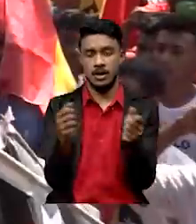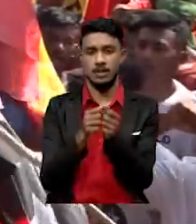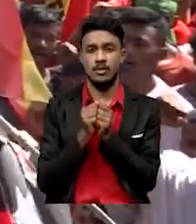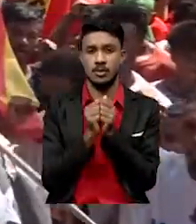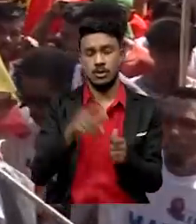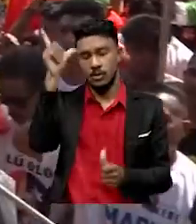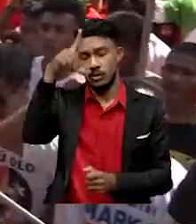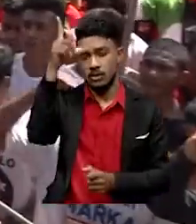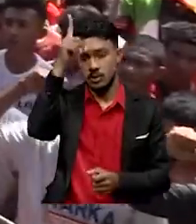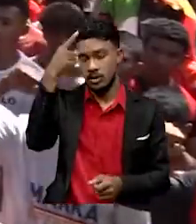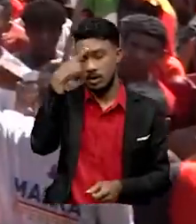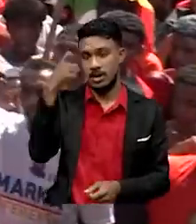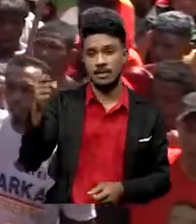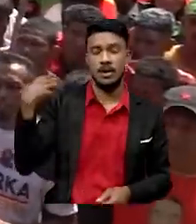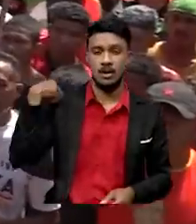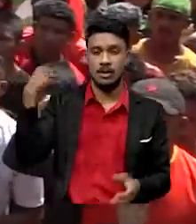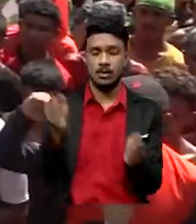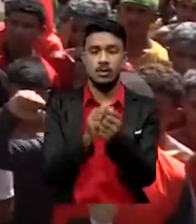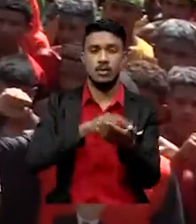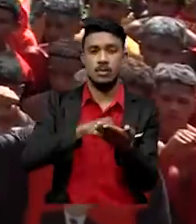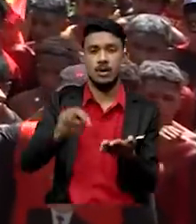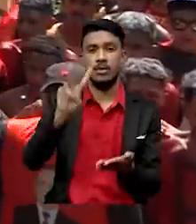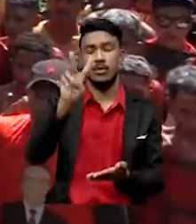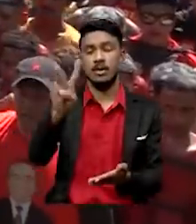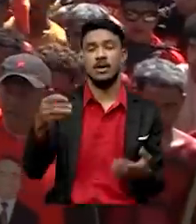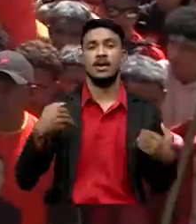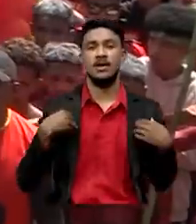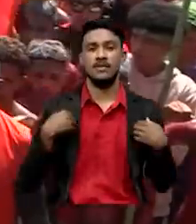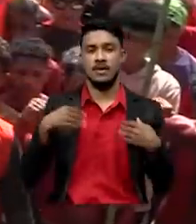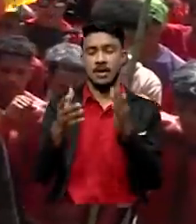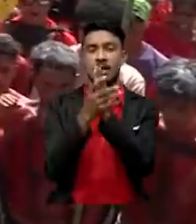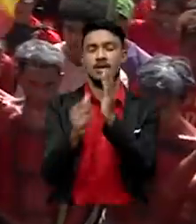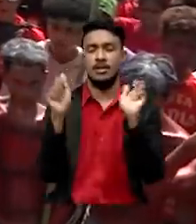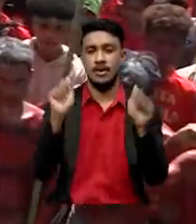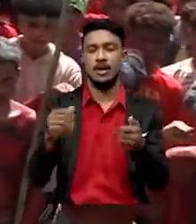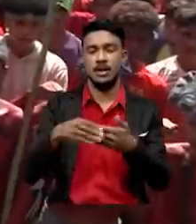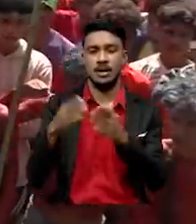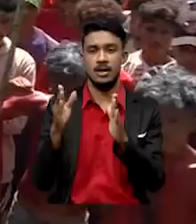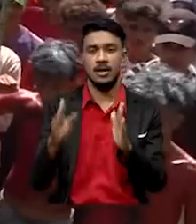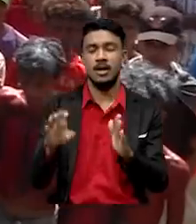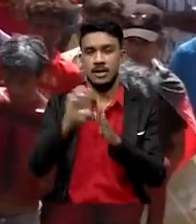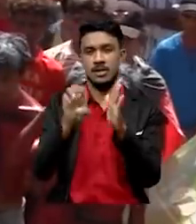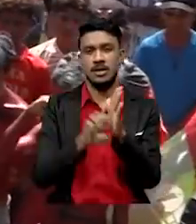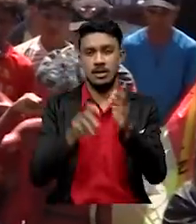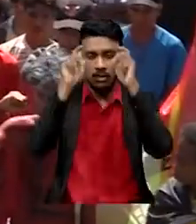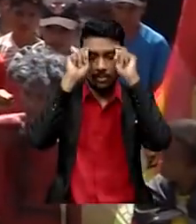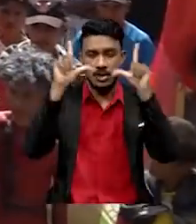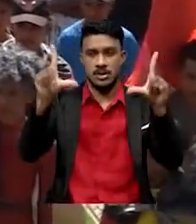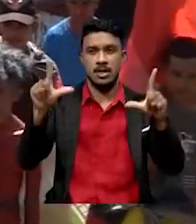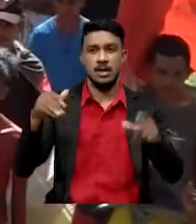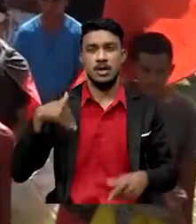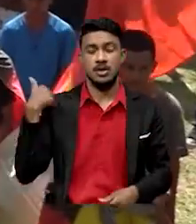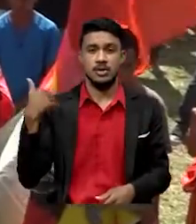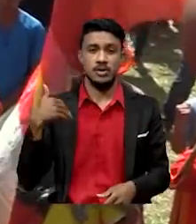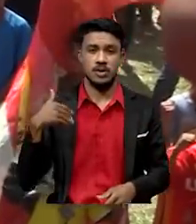Guterres Lolo tamba candidato ho número sorteio ruane e a capacidade ho de bele lidera estado Timor Leste. Juventude PD